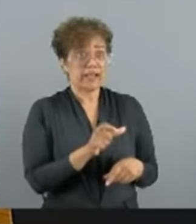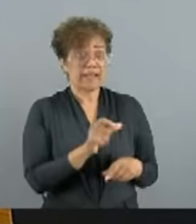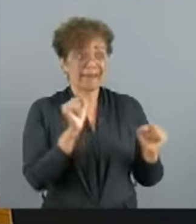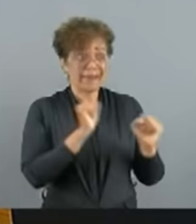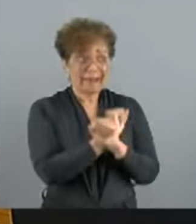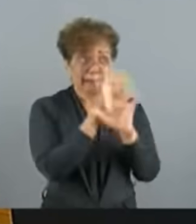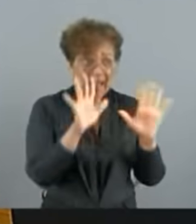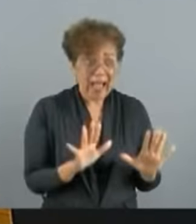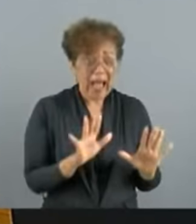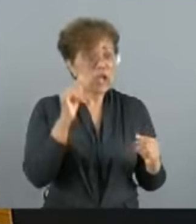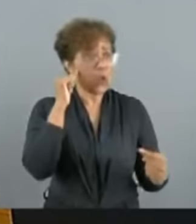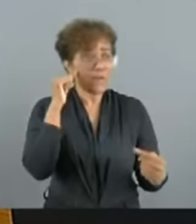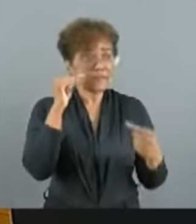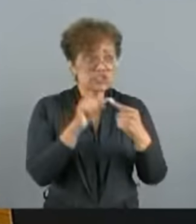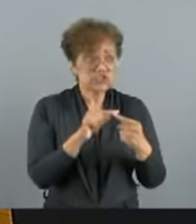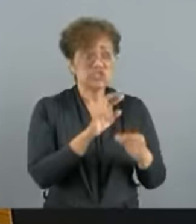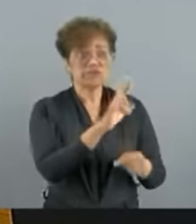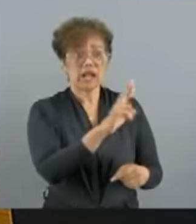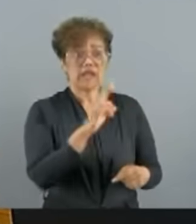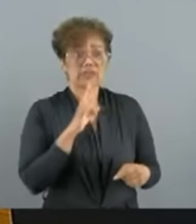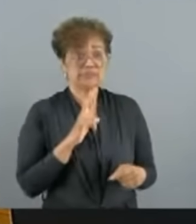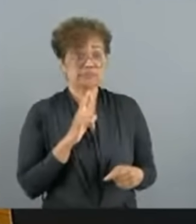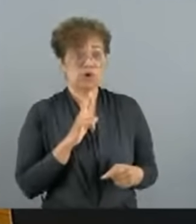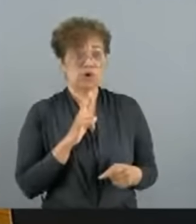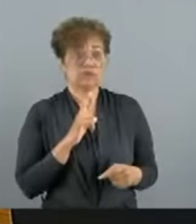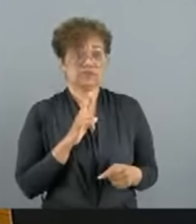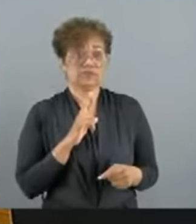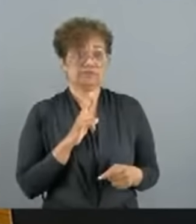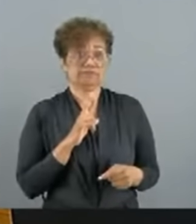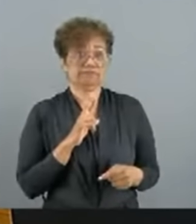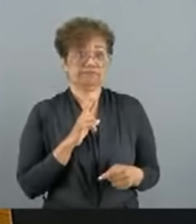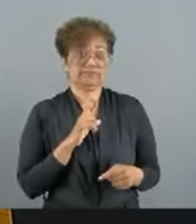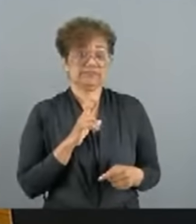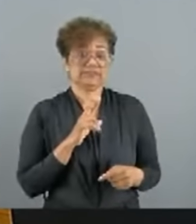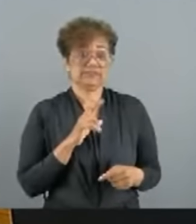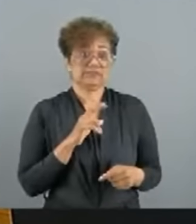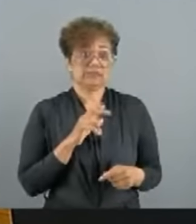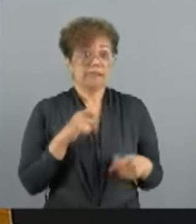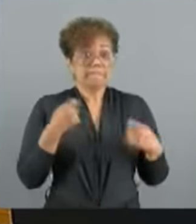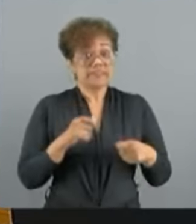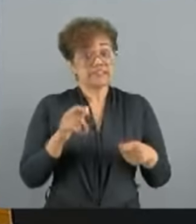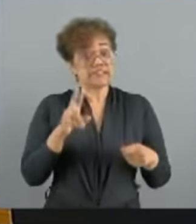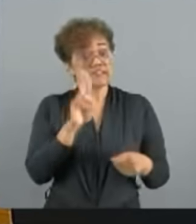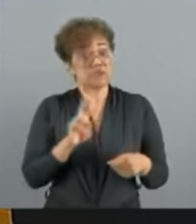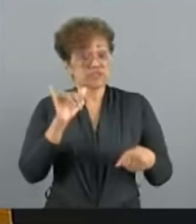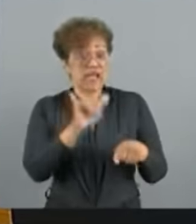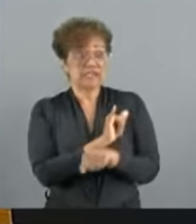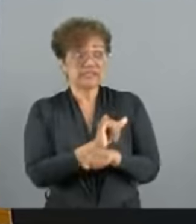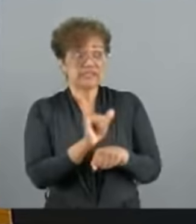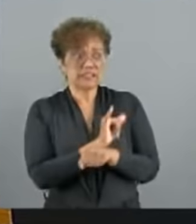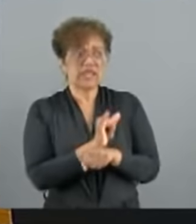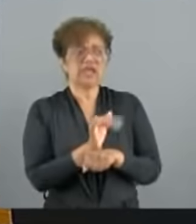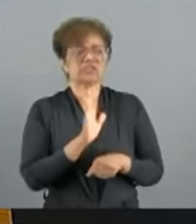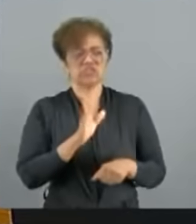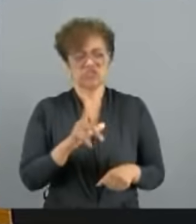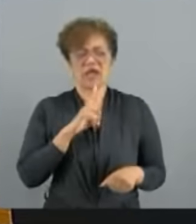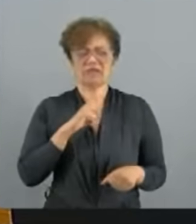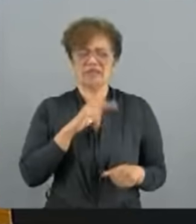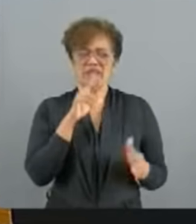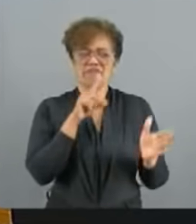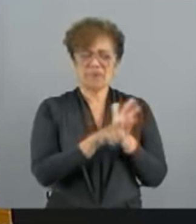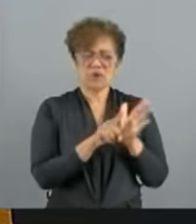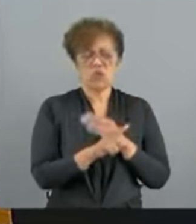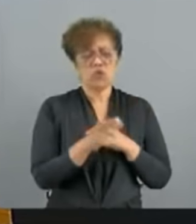forma objetiva nas respostas, porque não vai consumir o tempo. Essa estratégia a gente já conhece aqui em outras CPIs, em outras